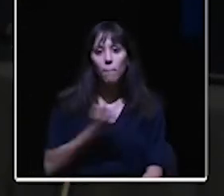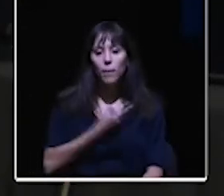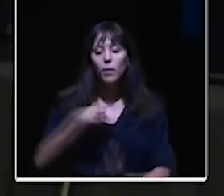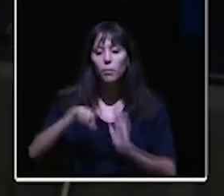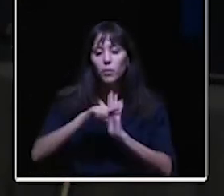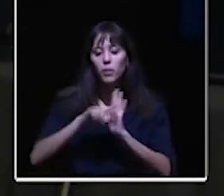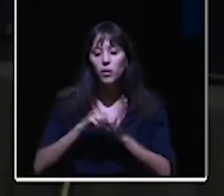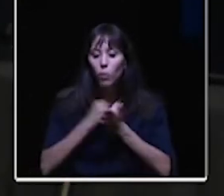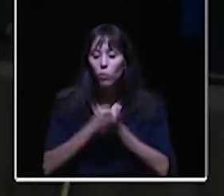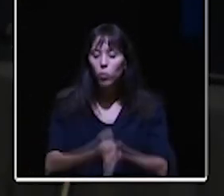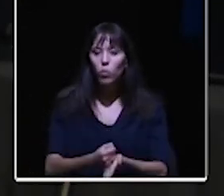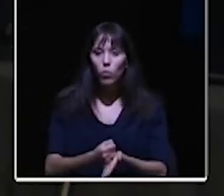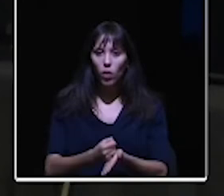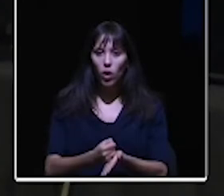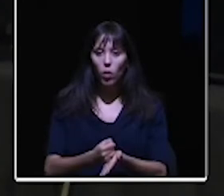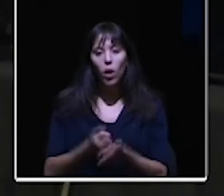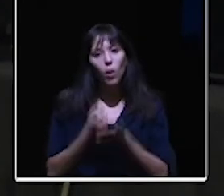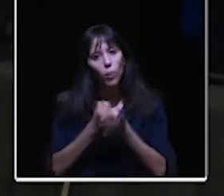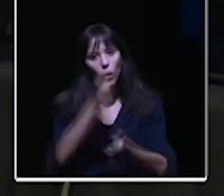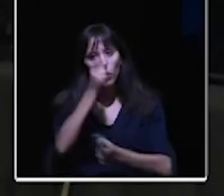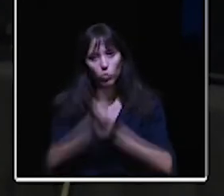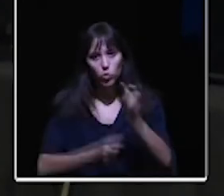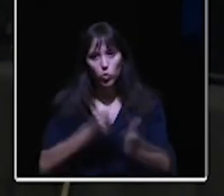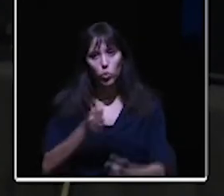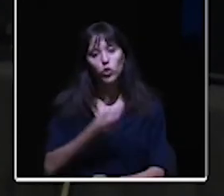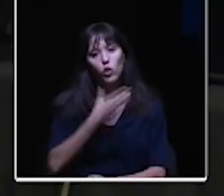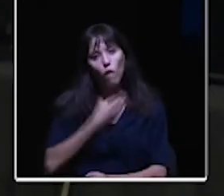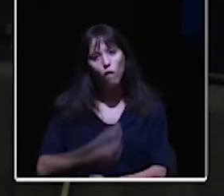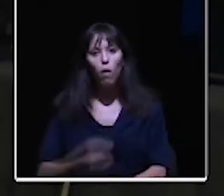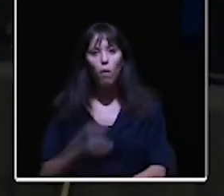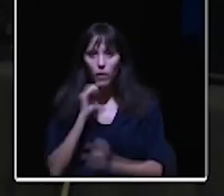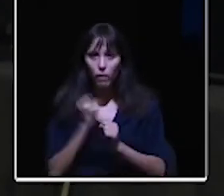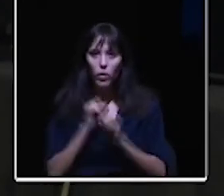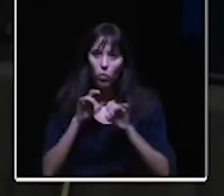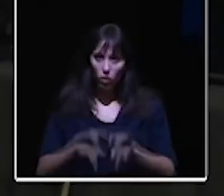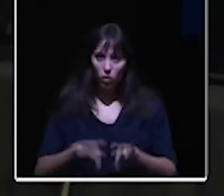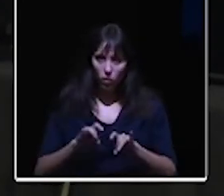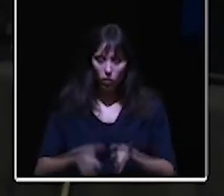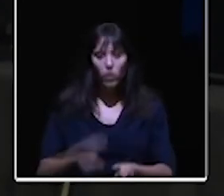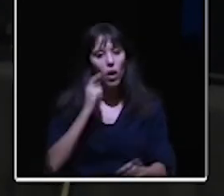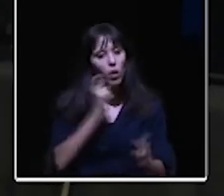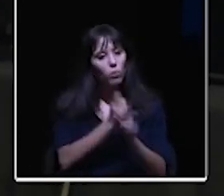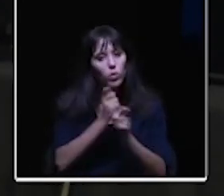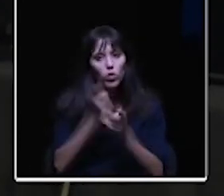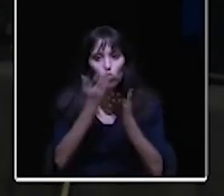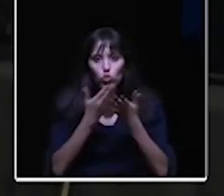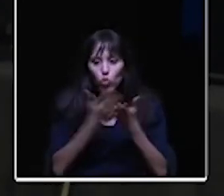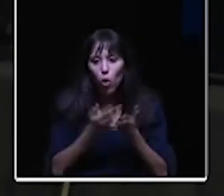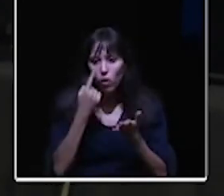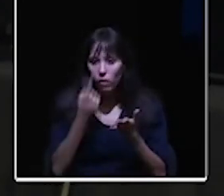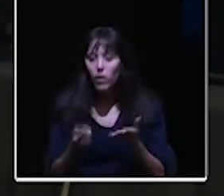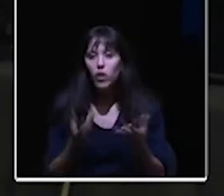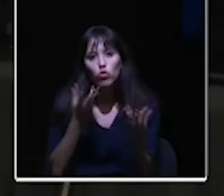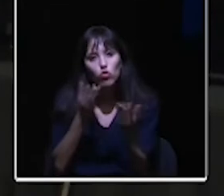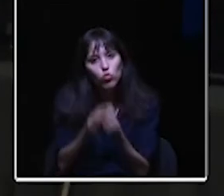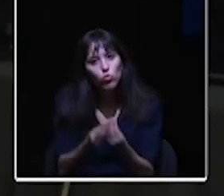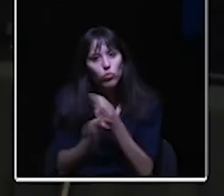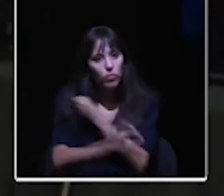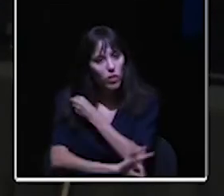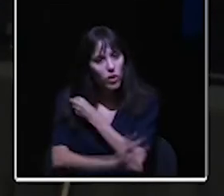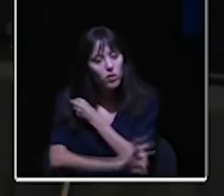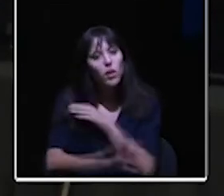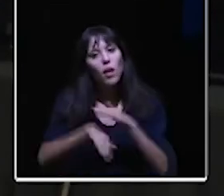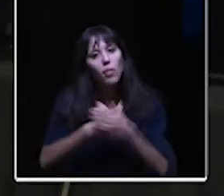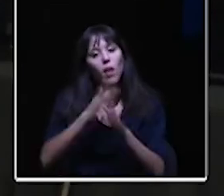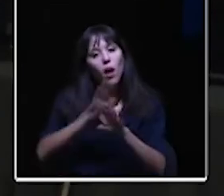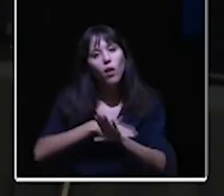pessoas e impedir que passem fome e frio. Reforço das refeições nas escolas, monitorização próxima da população pelas juntas de freguesia, reforço térmico